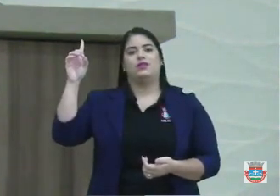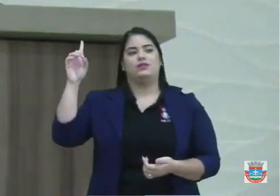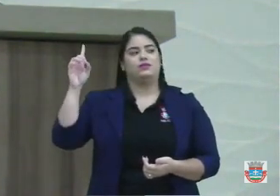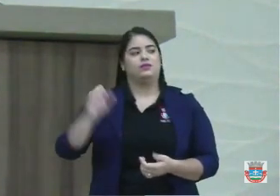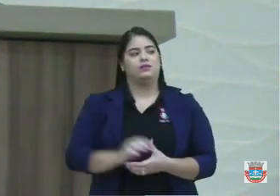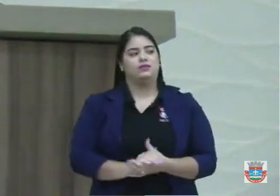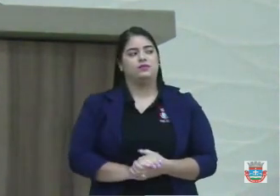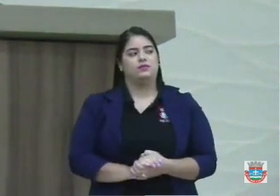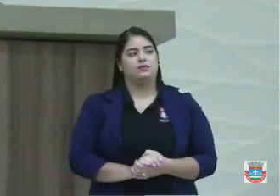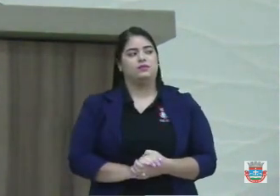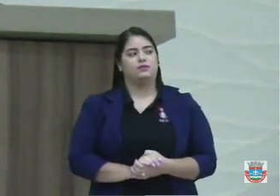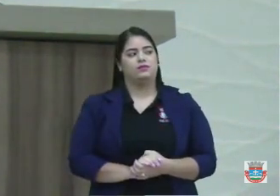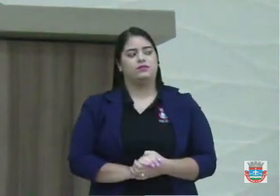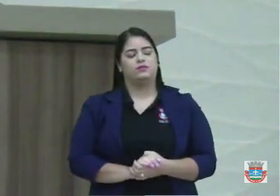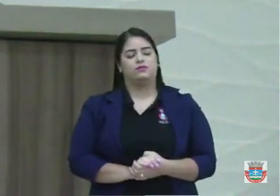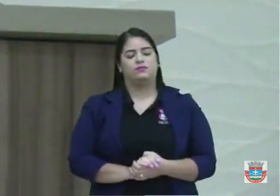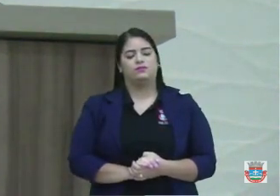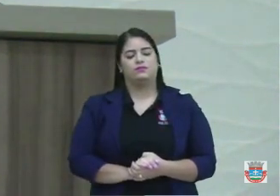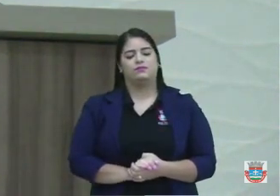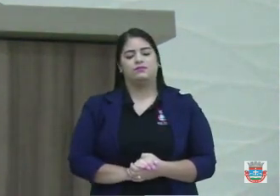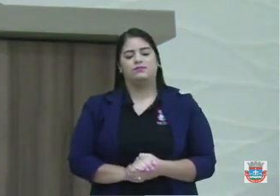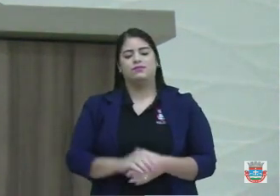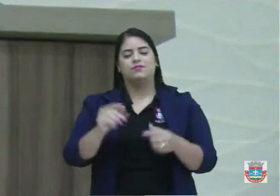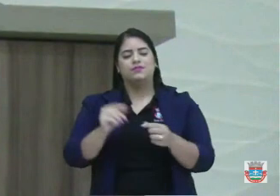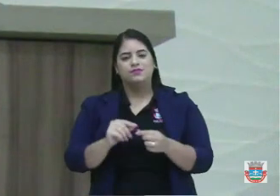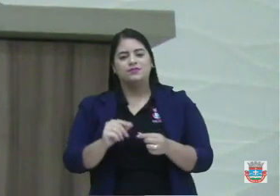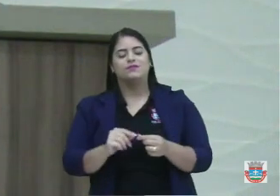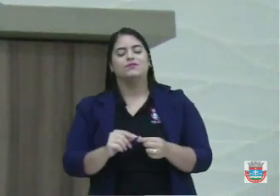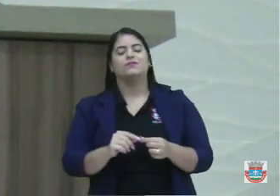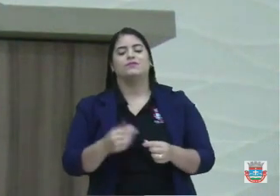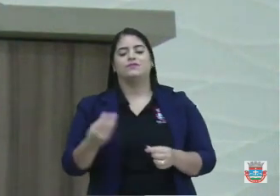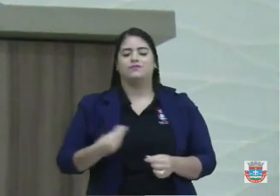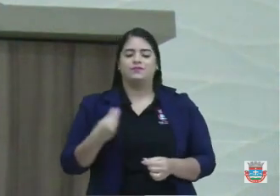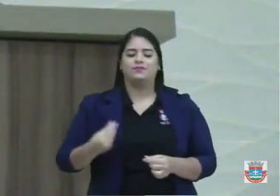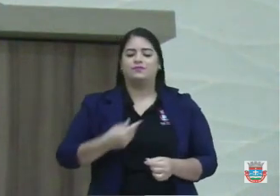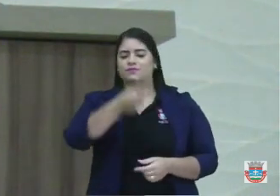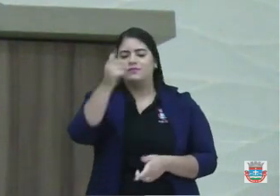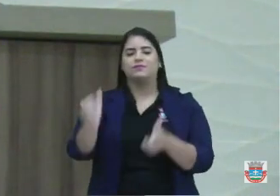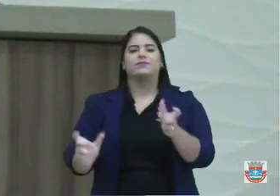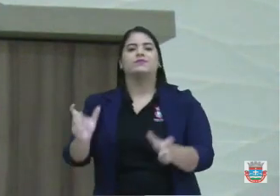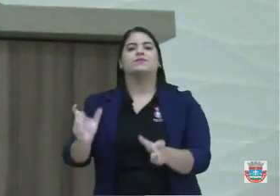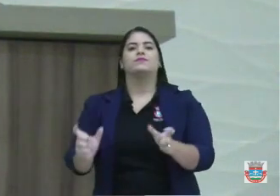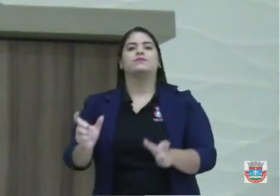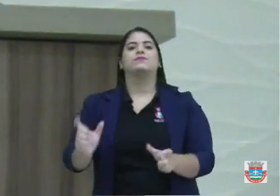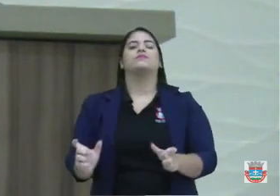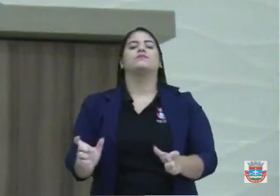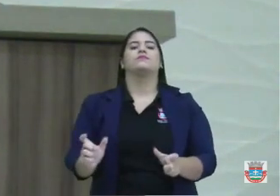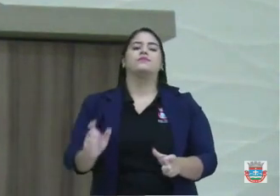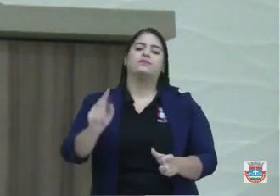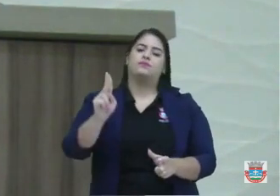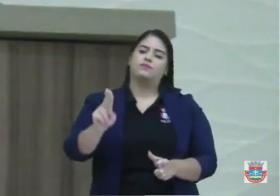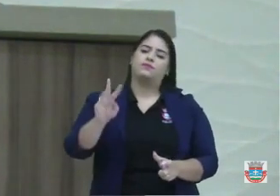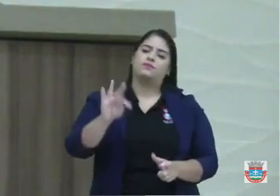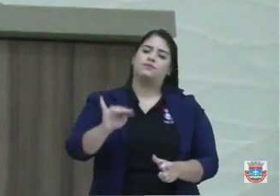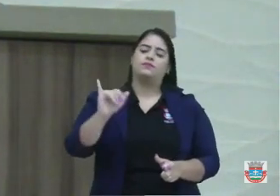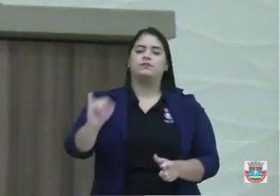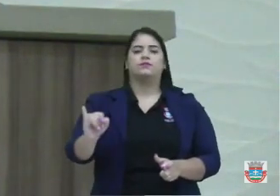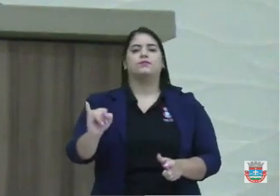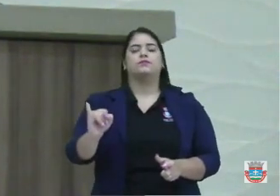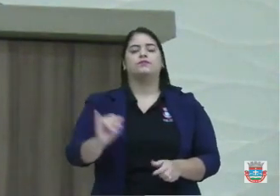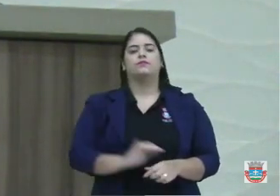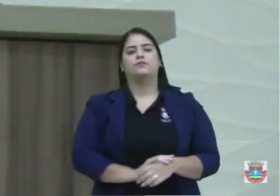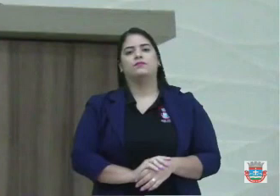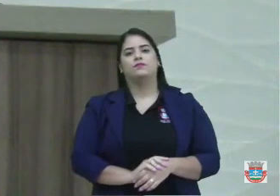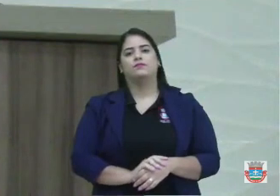vida dela, assim como fez e faz na vida de tantas pessoas que se encontram em uma UTI, que perante os olhos clínicos